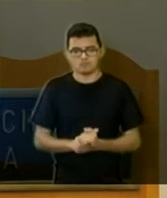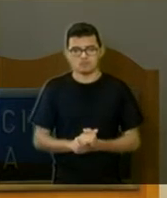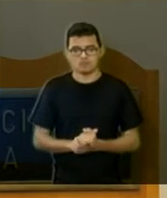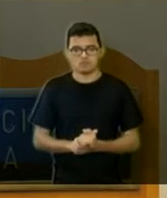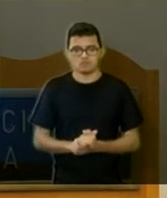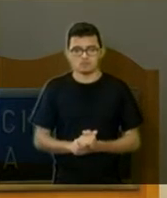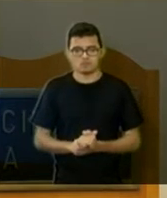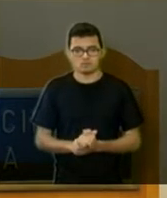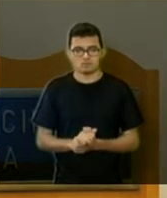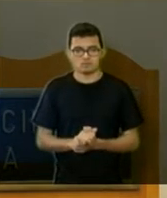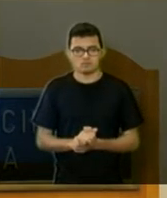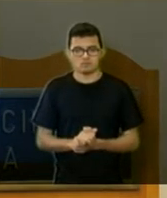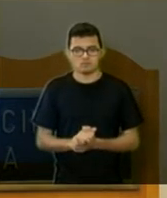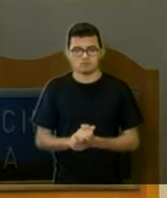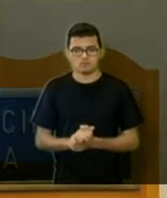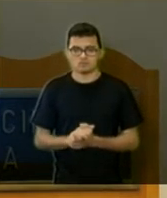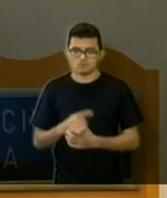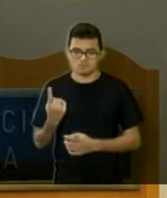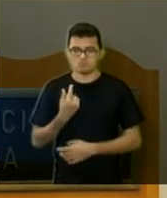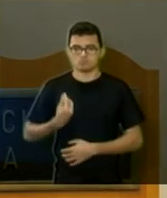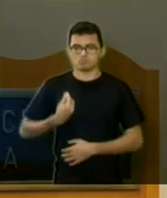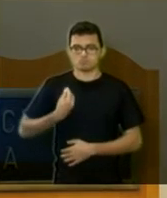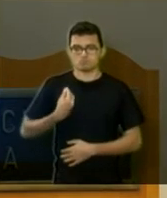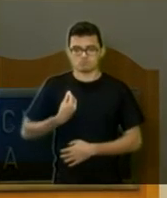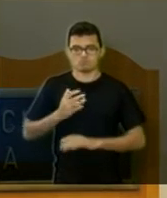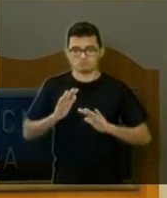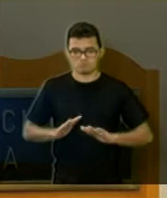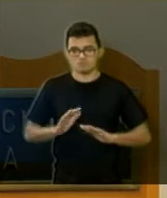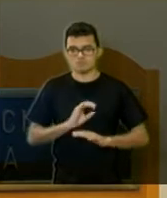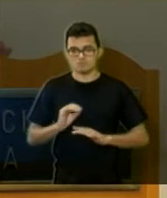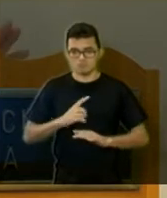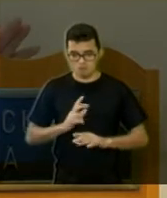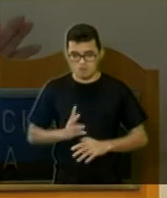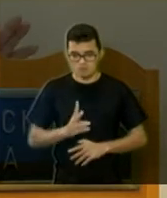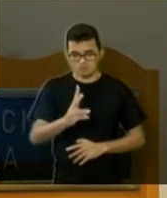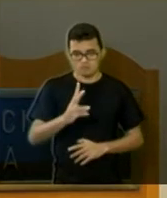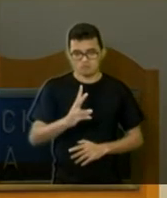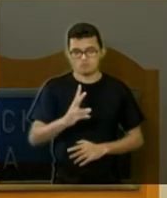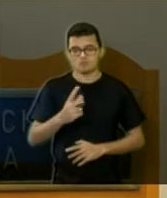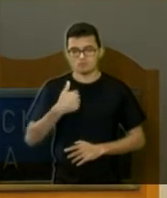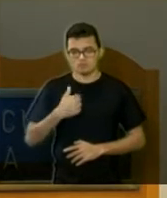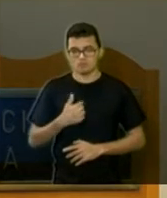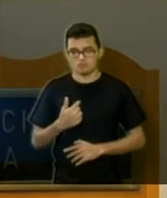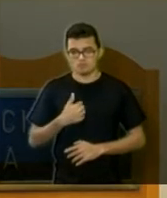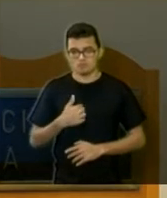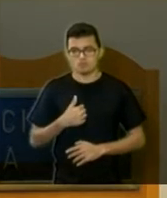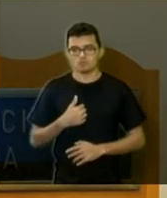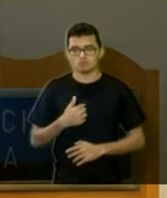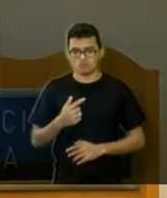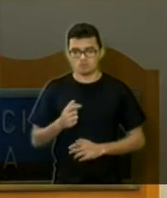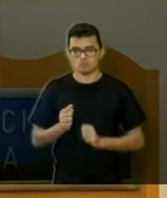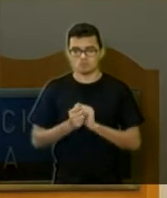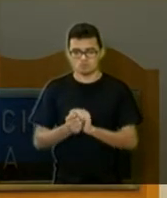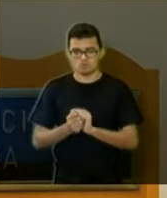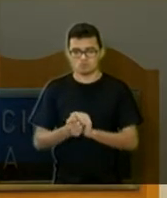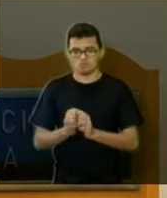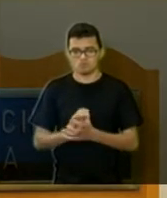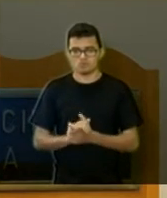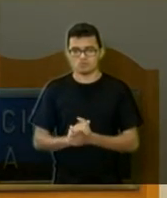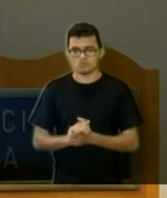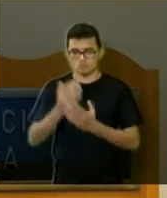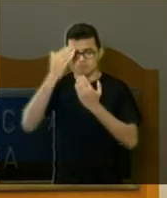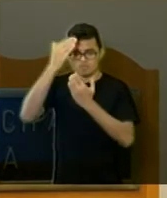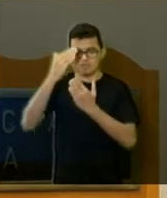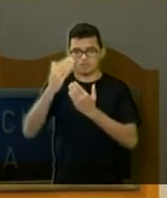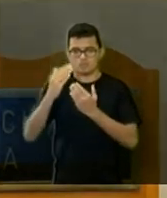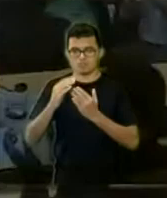e estamos aqui. Se é para ir para frente, eu estou na linha de frente. Muito obrigado a todos.